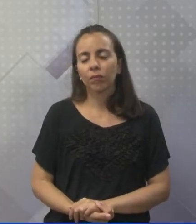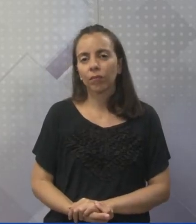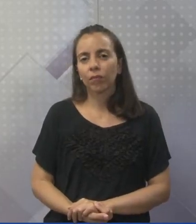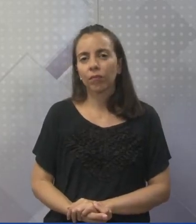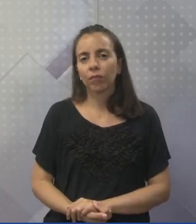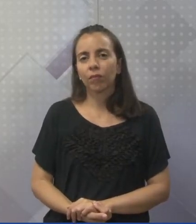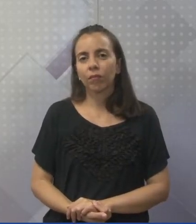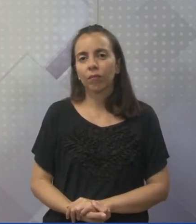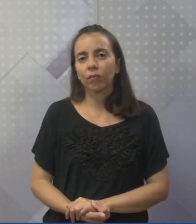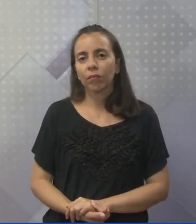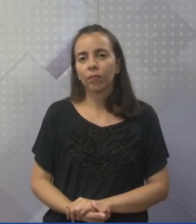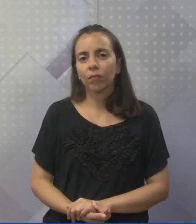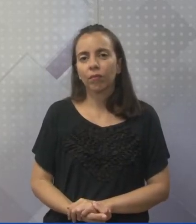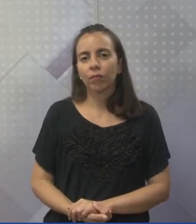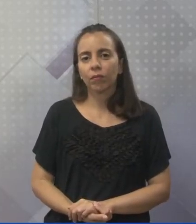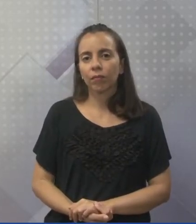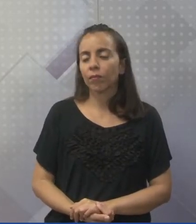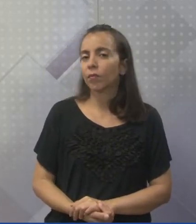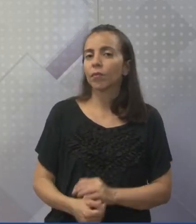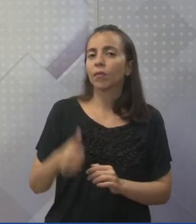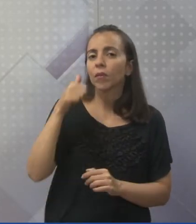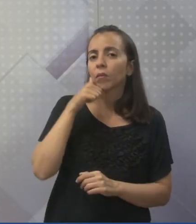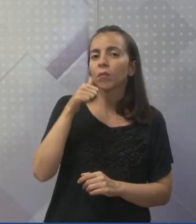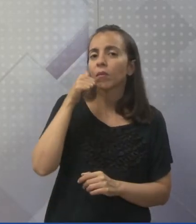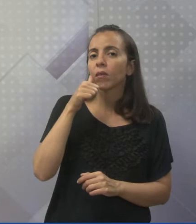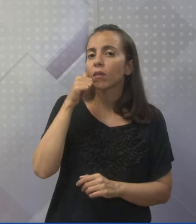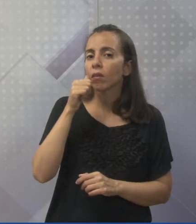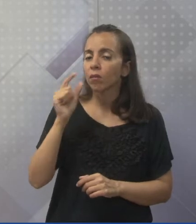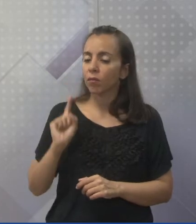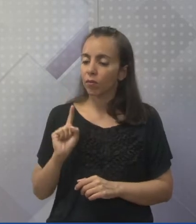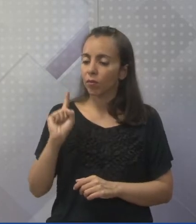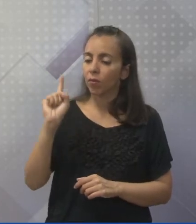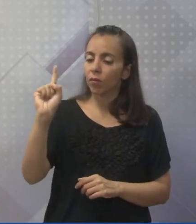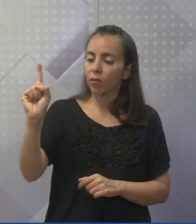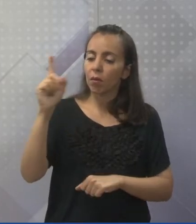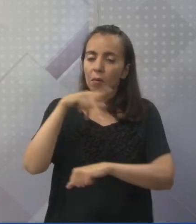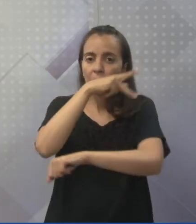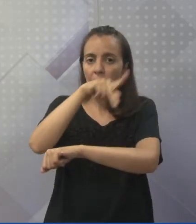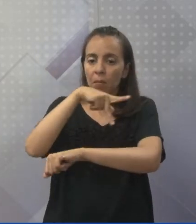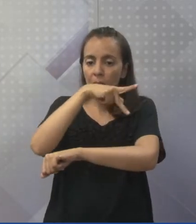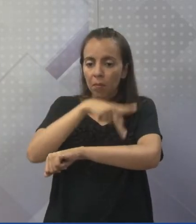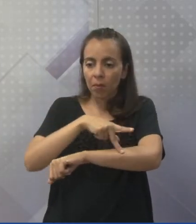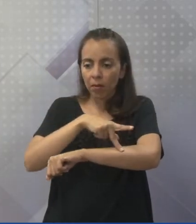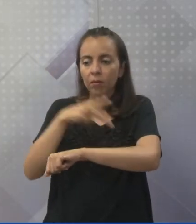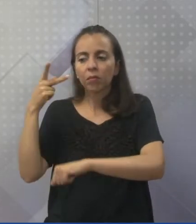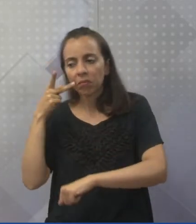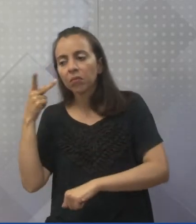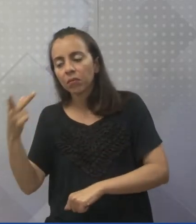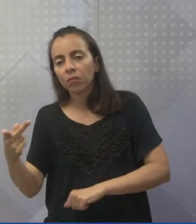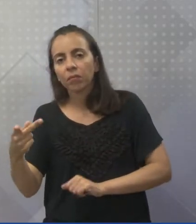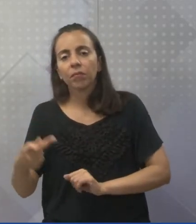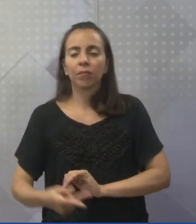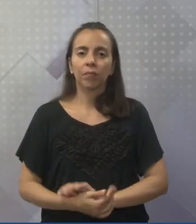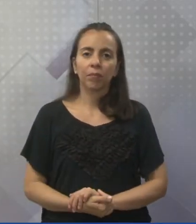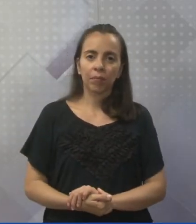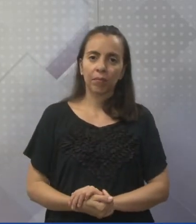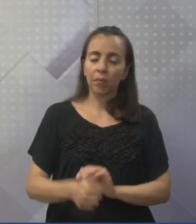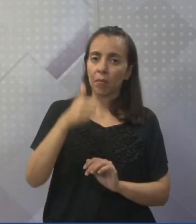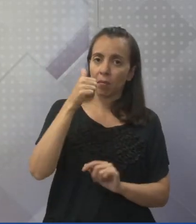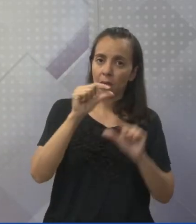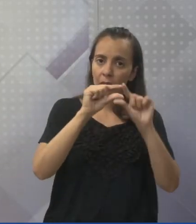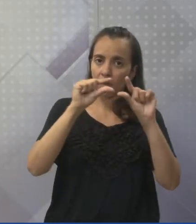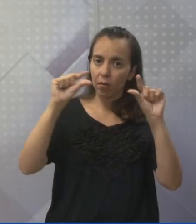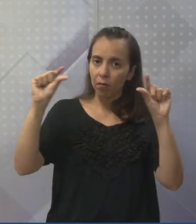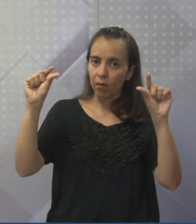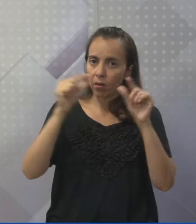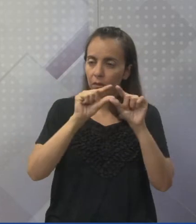visit Central Park. Elas visitariam Central Park. Então, a primeira frase é a afirmativa extensa e a última é